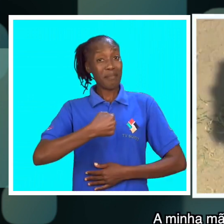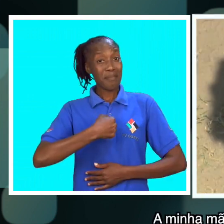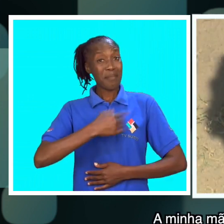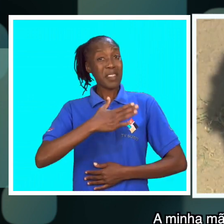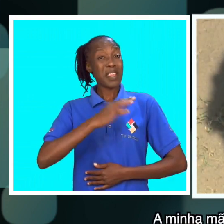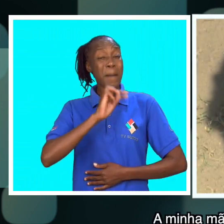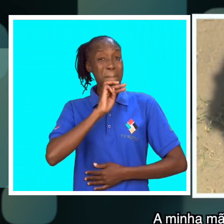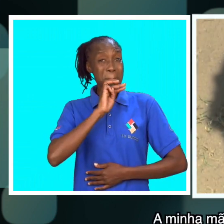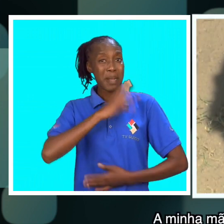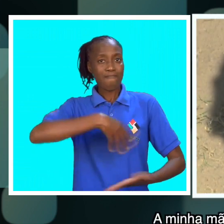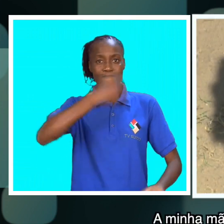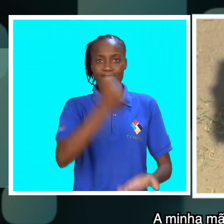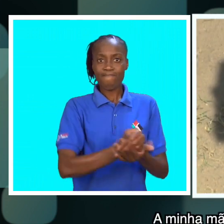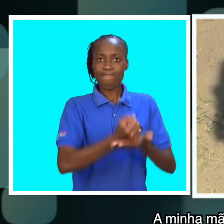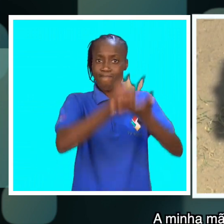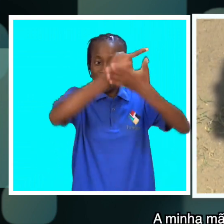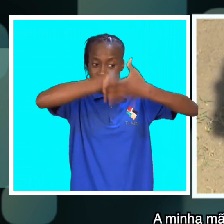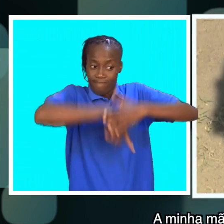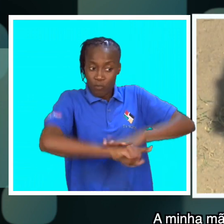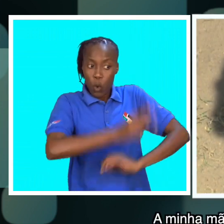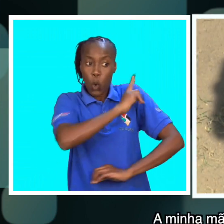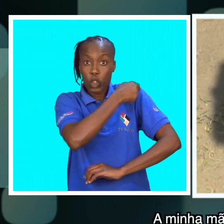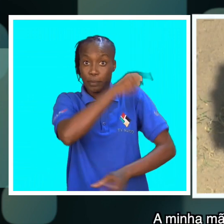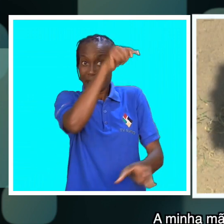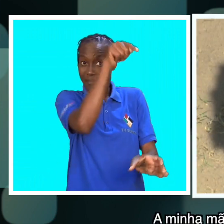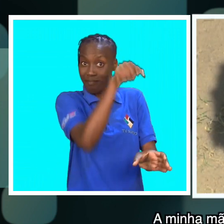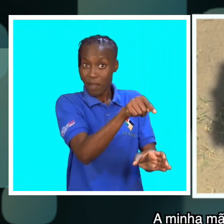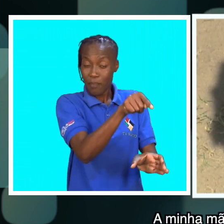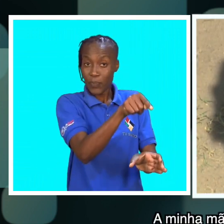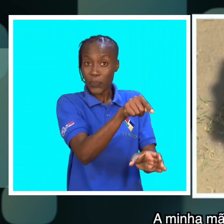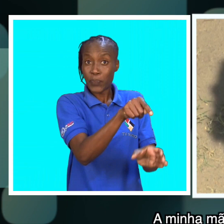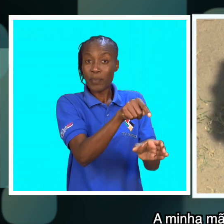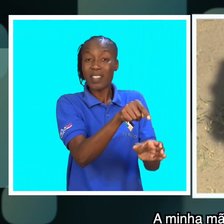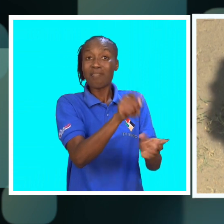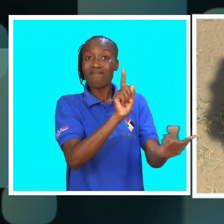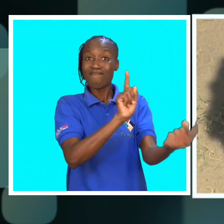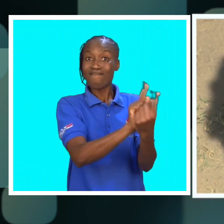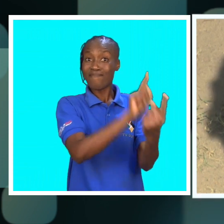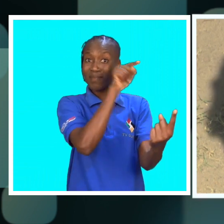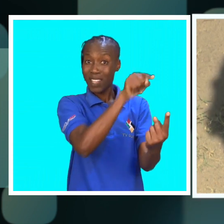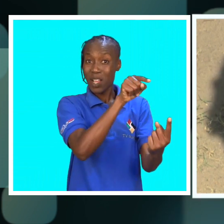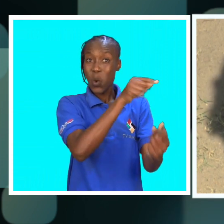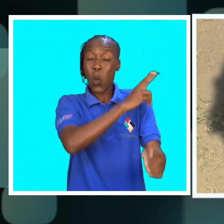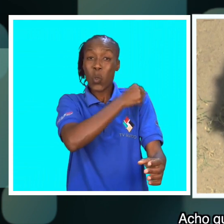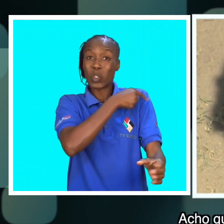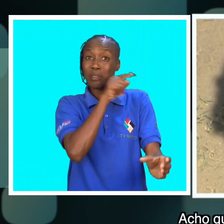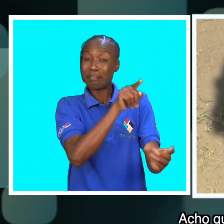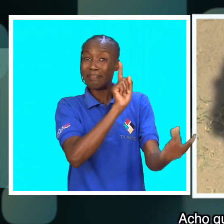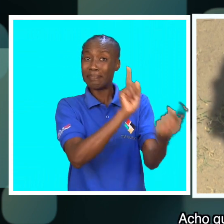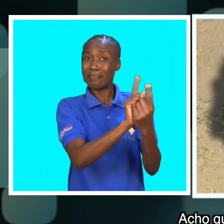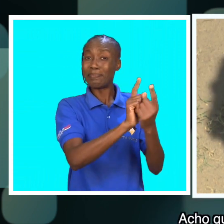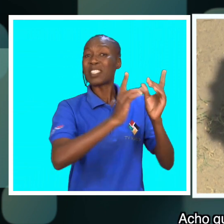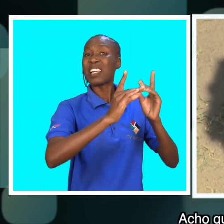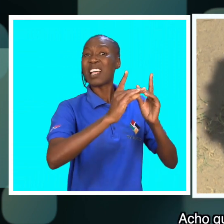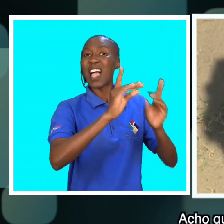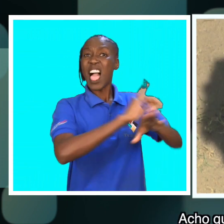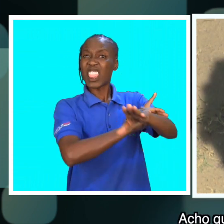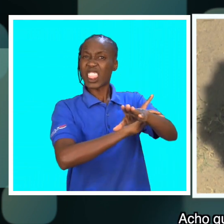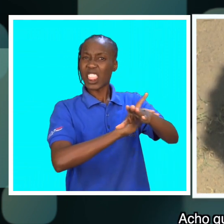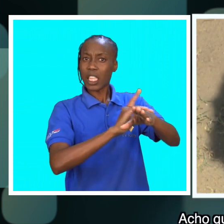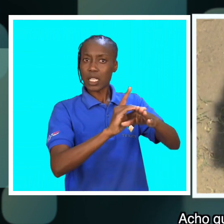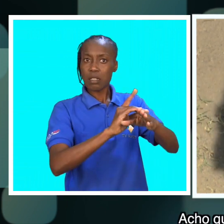Minha mãe decidiu ir até lá. Foi até a secretaria do hospital. E já quando, acho que falou, não sei,